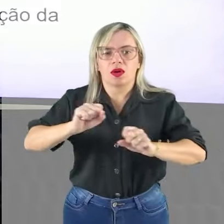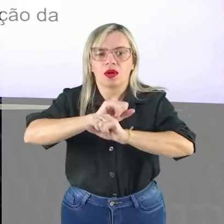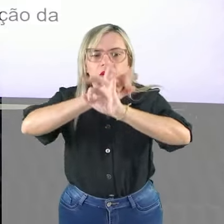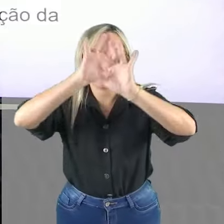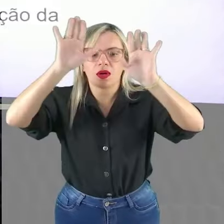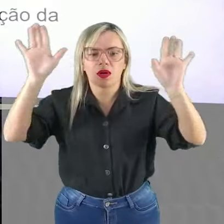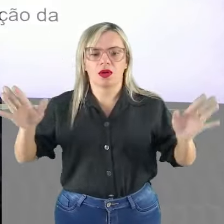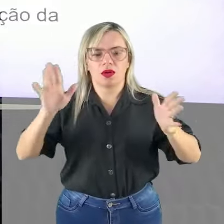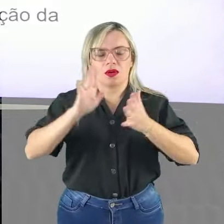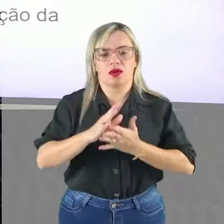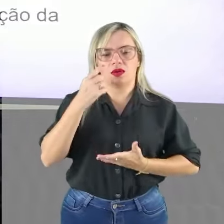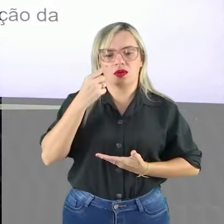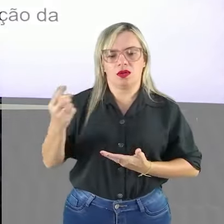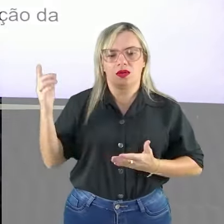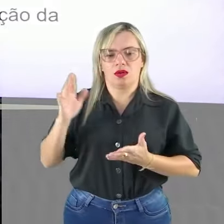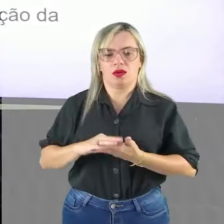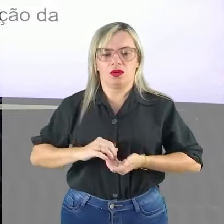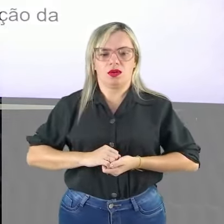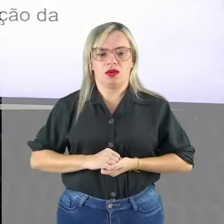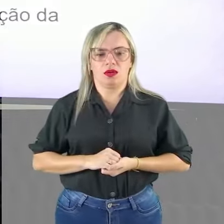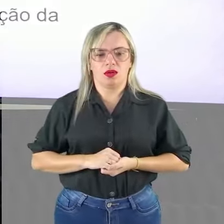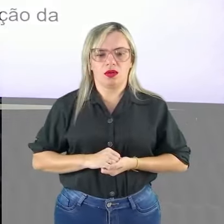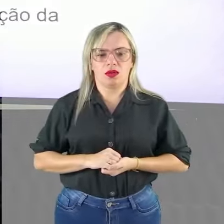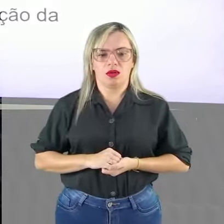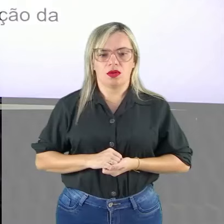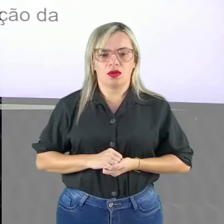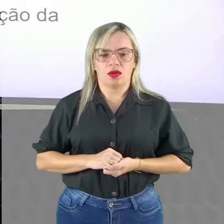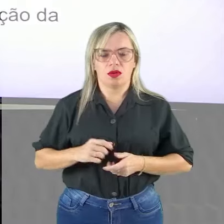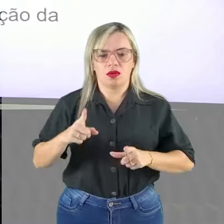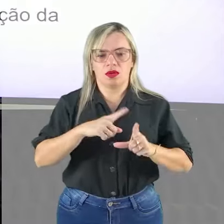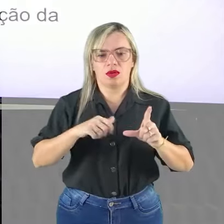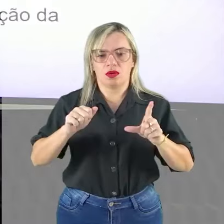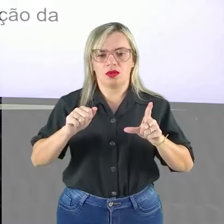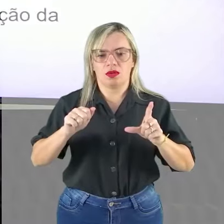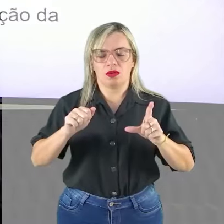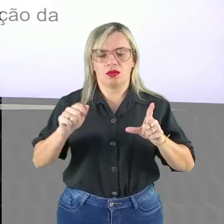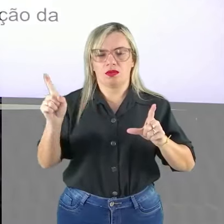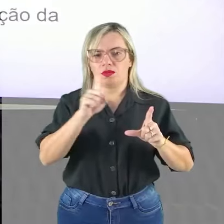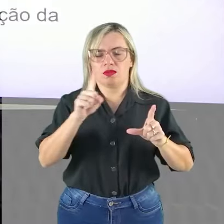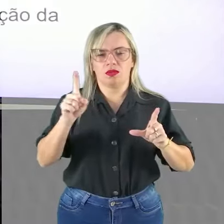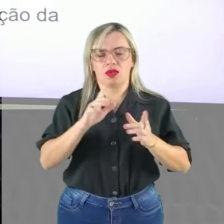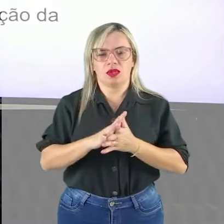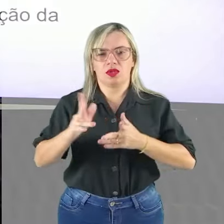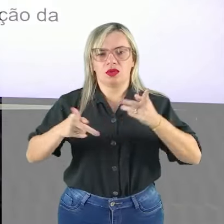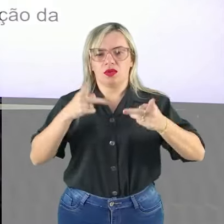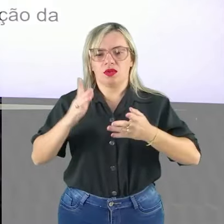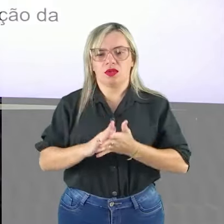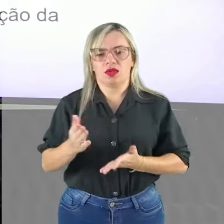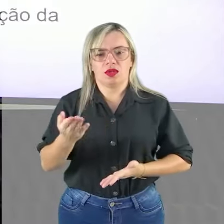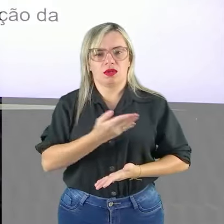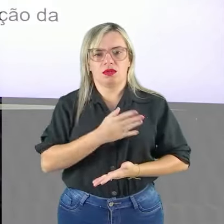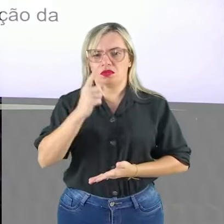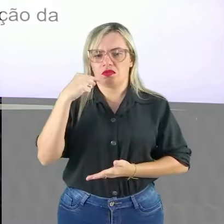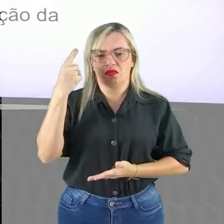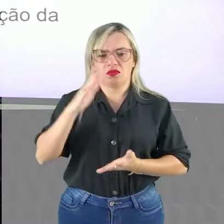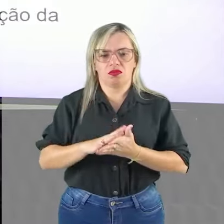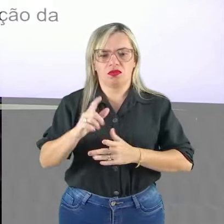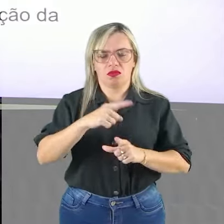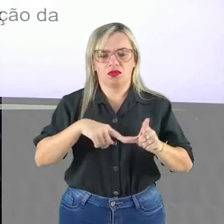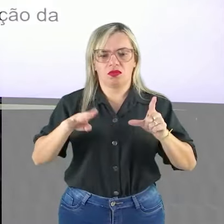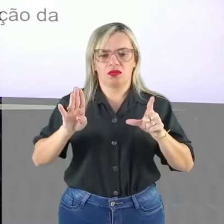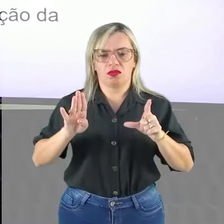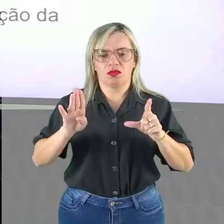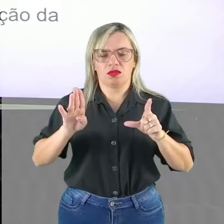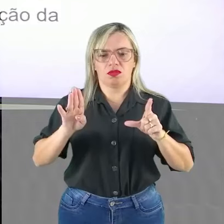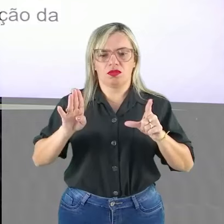mais claro característica amistosa do povo espanhol não né pessoal ele não fala da amizade do Povo espanhol ele enaltece